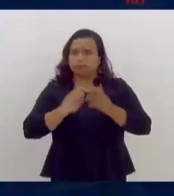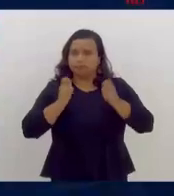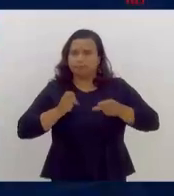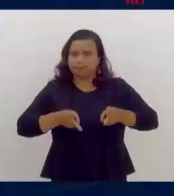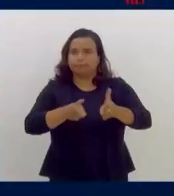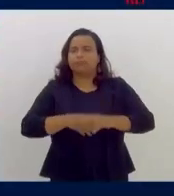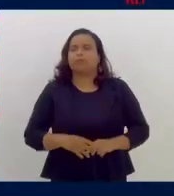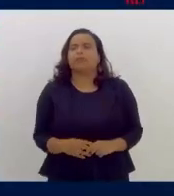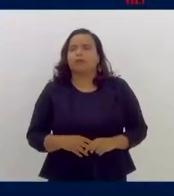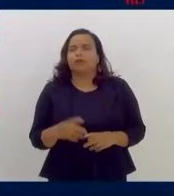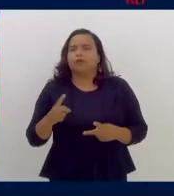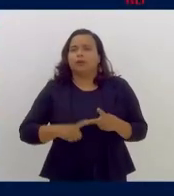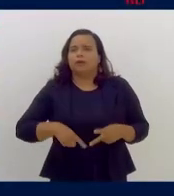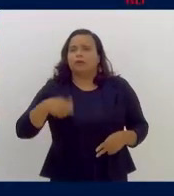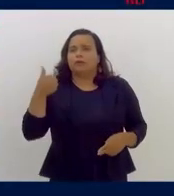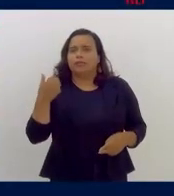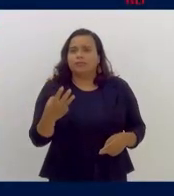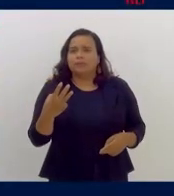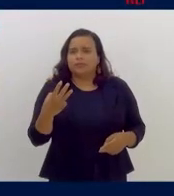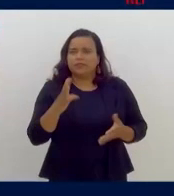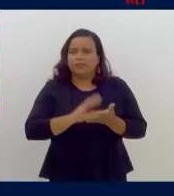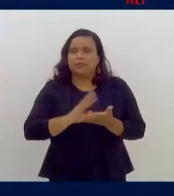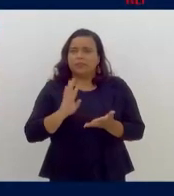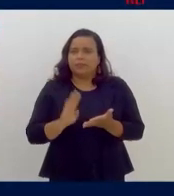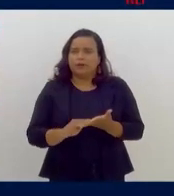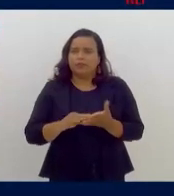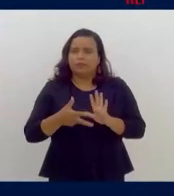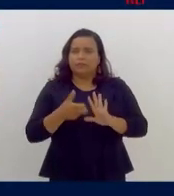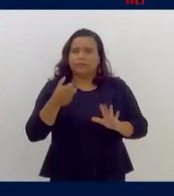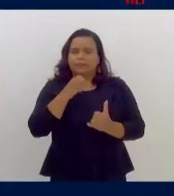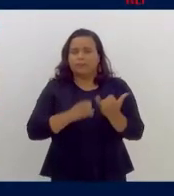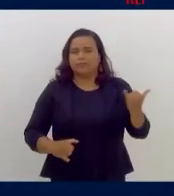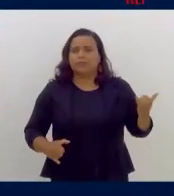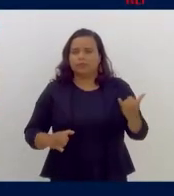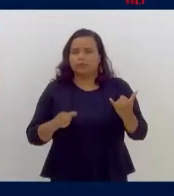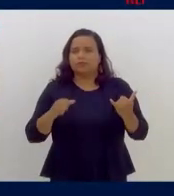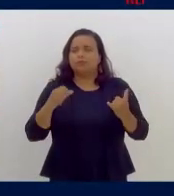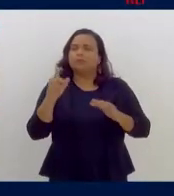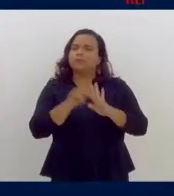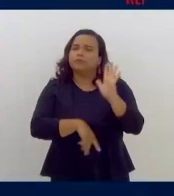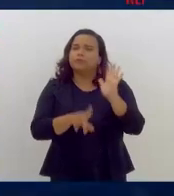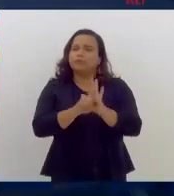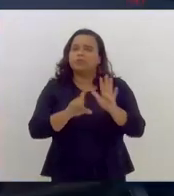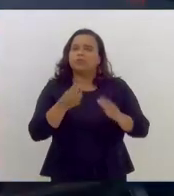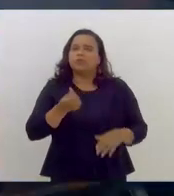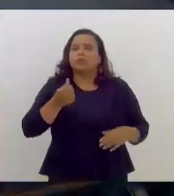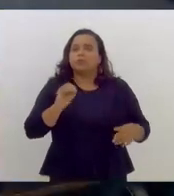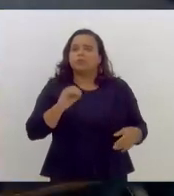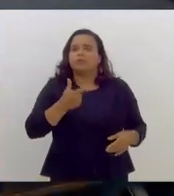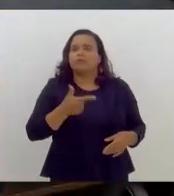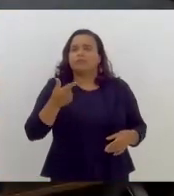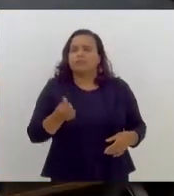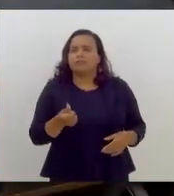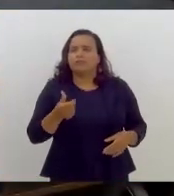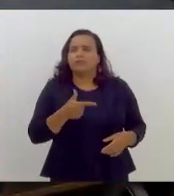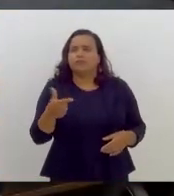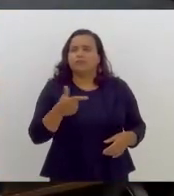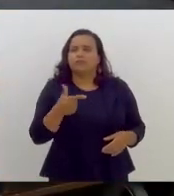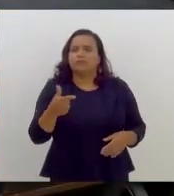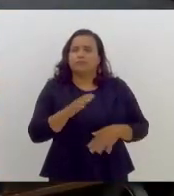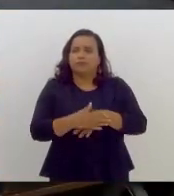mantido. 13º da pauta, veto parcial aposto ao projeto de lei 6026 de 22, de autoria do